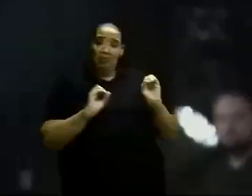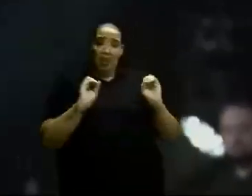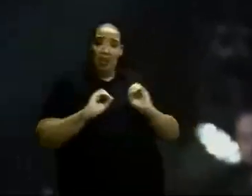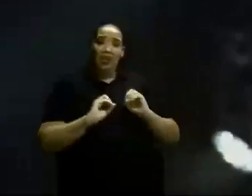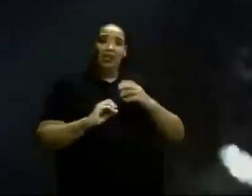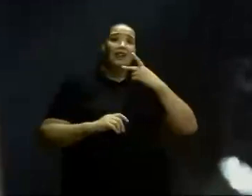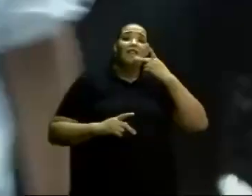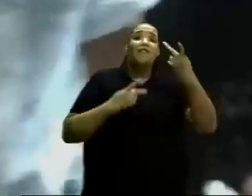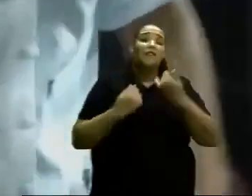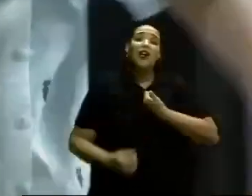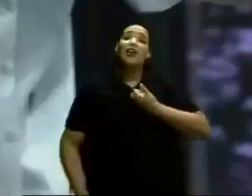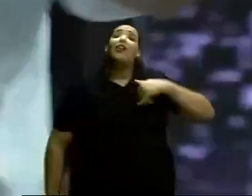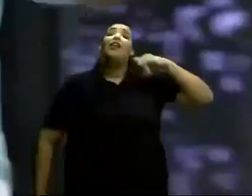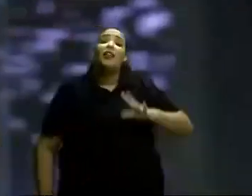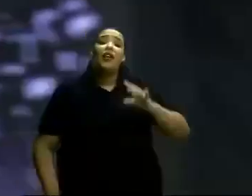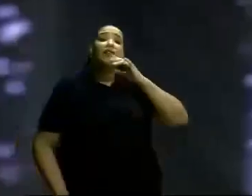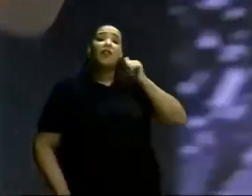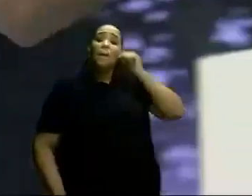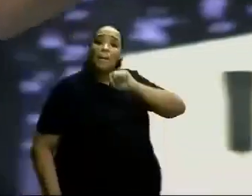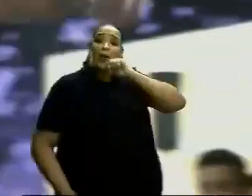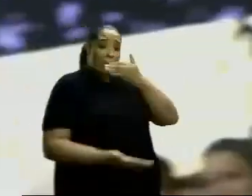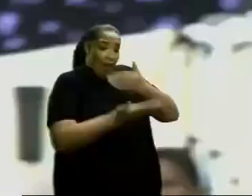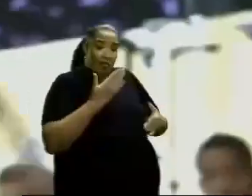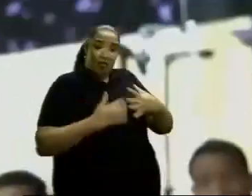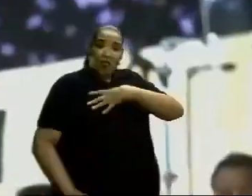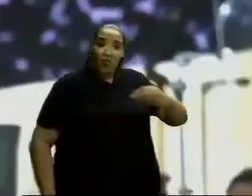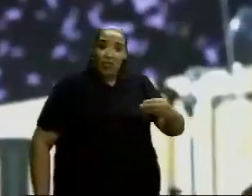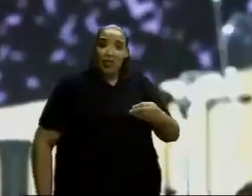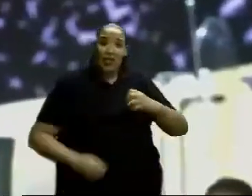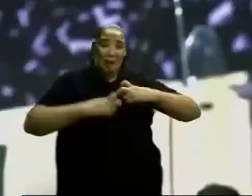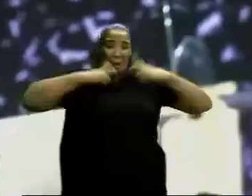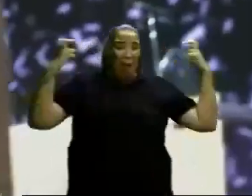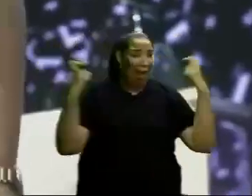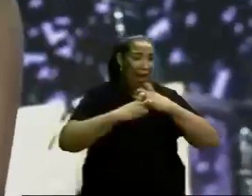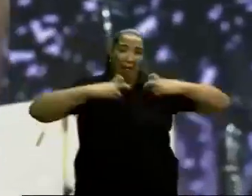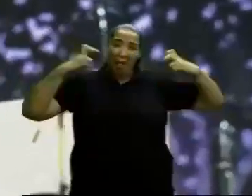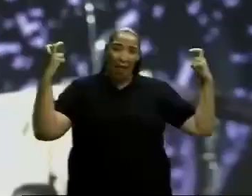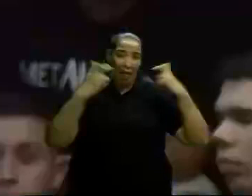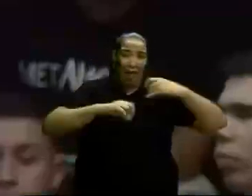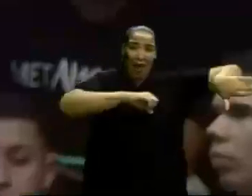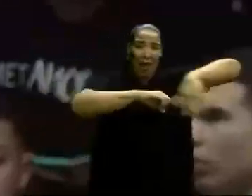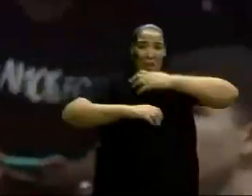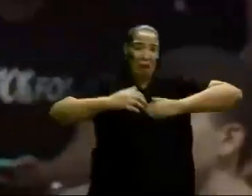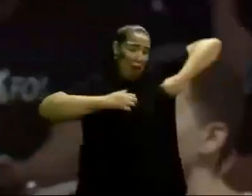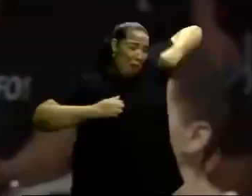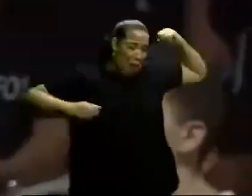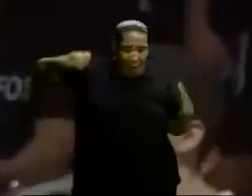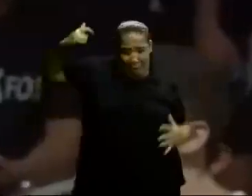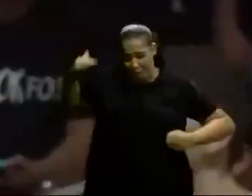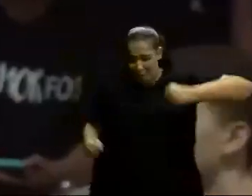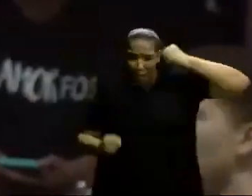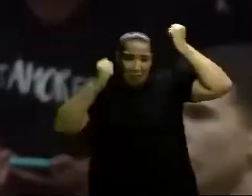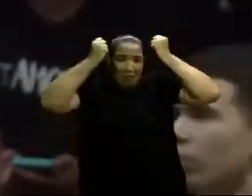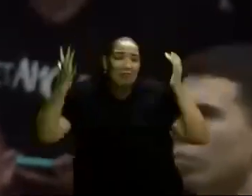Fala aí pra mim, quem é que julgaria uma mãe que perdeu o filho, fazer um escândalo no meio da rua, rasgar roupa, trazer cinza na